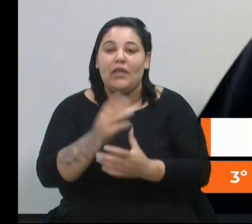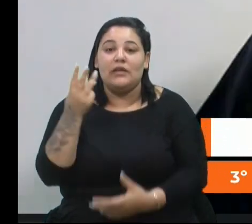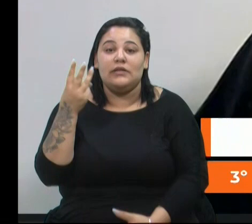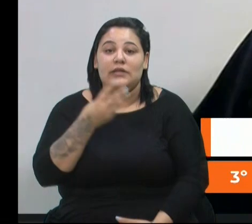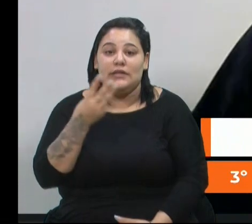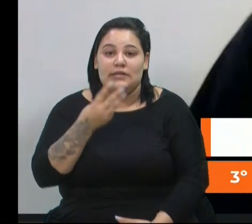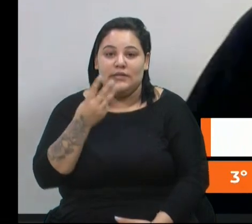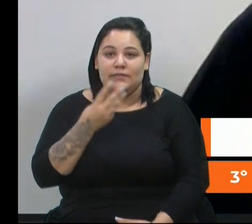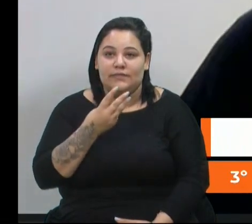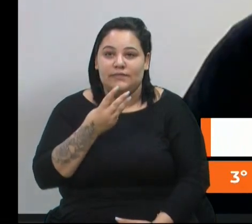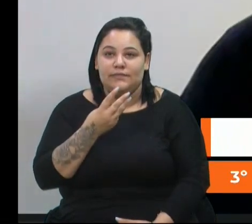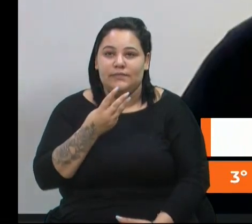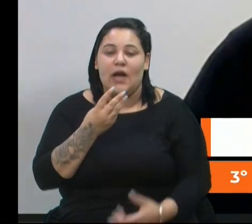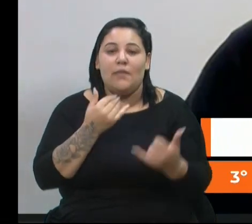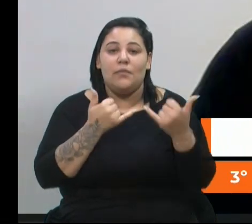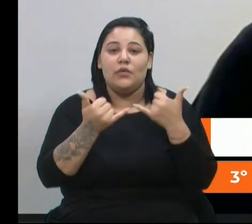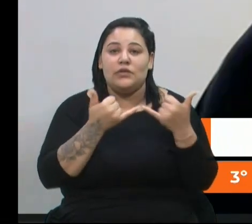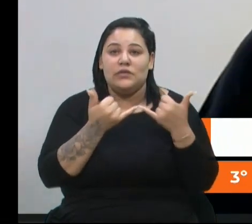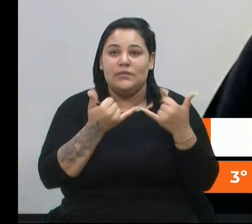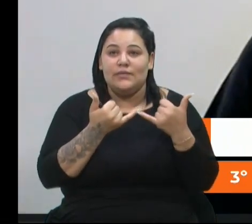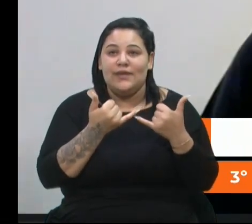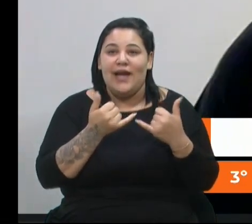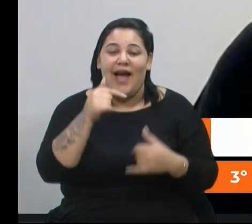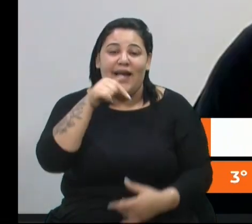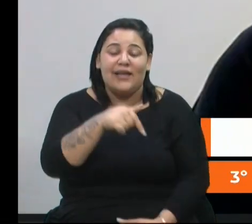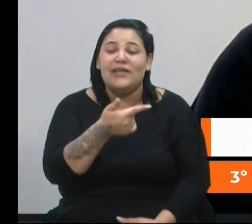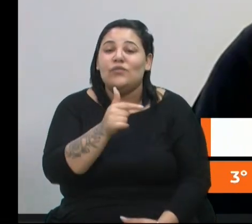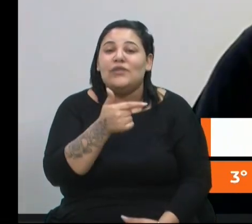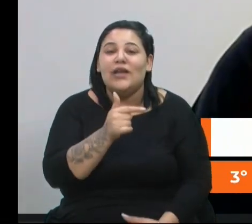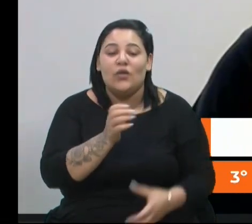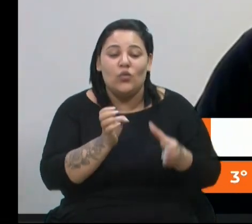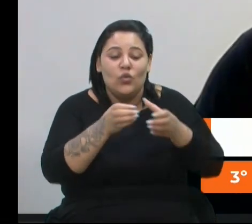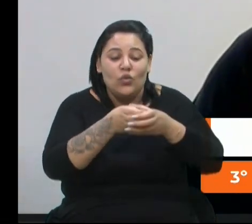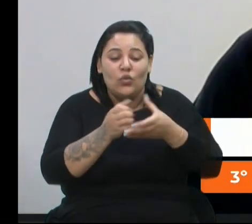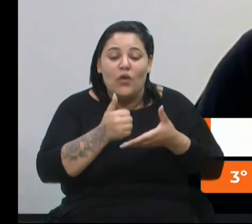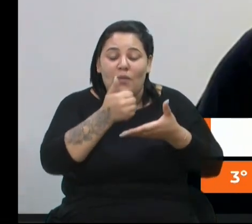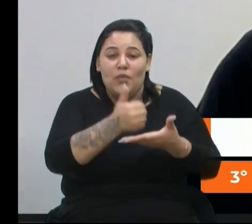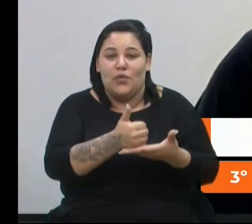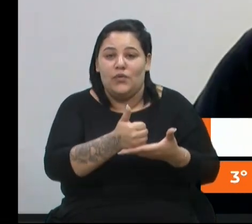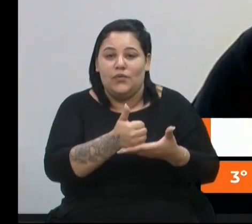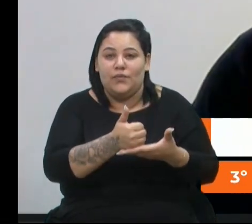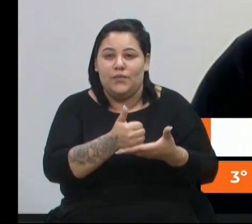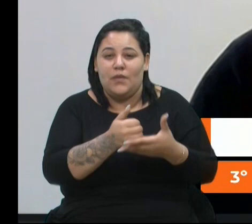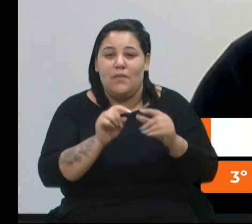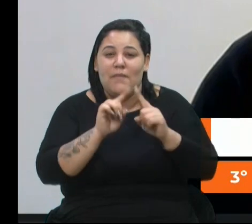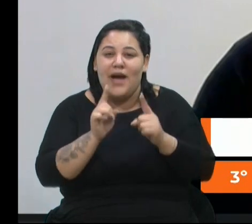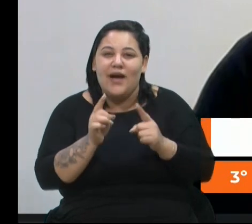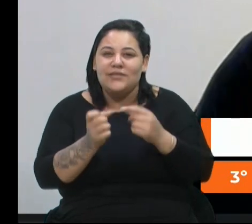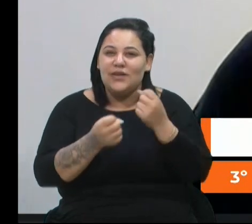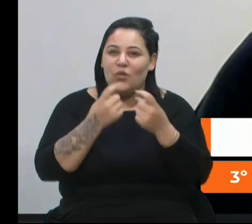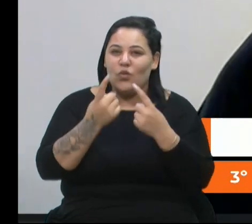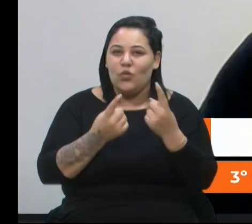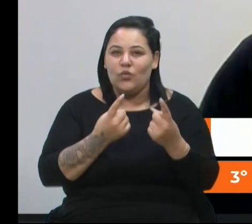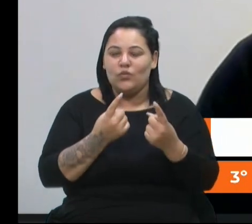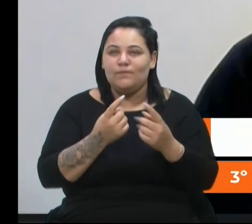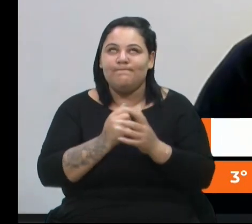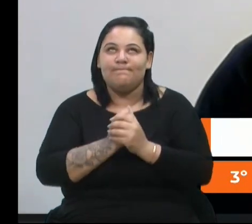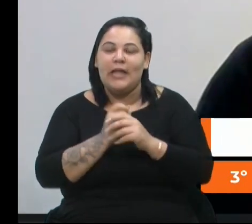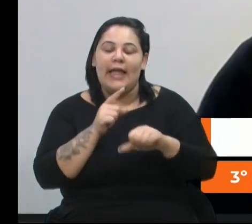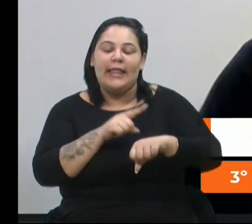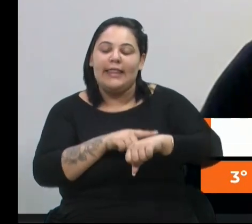opção, aqui não tem na AS, não tem nada. Mas e se a gente de tempo em tempo fizer um